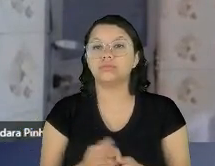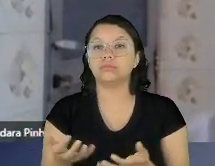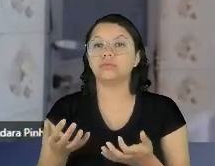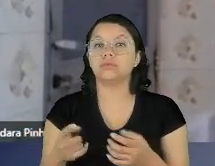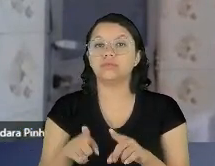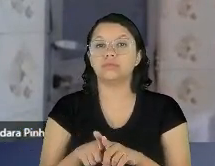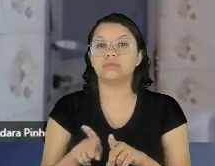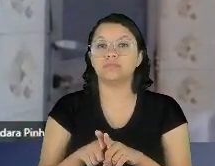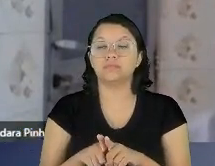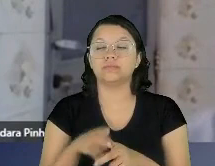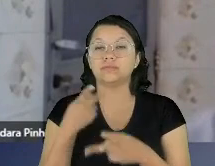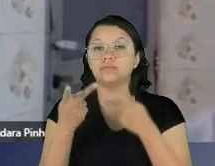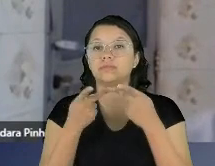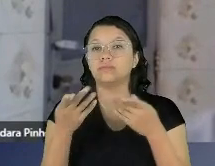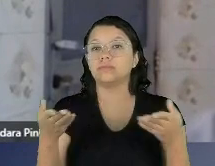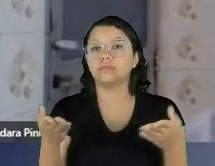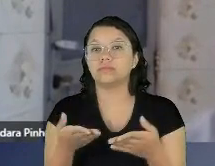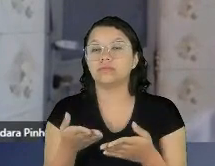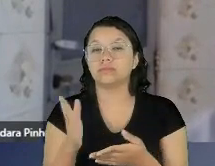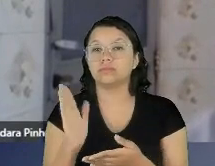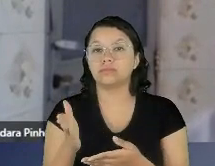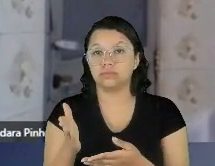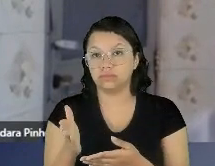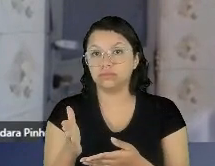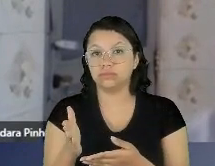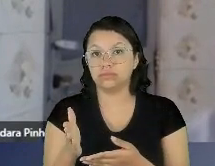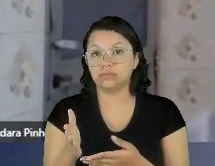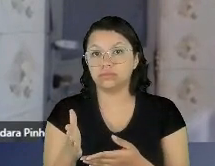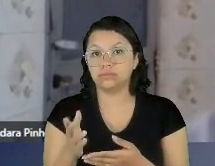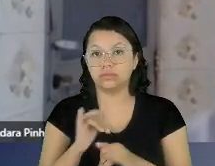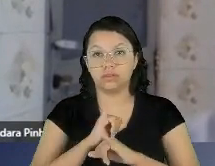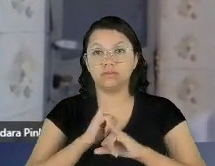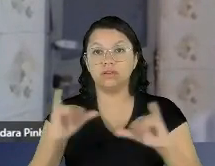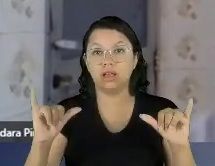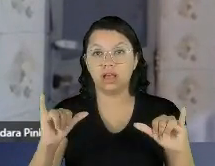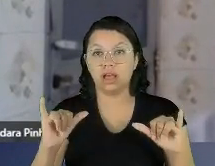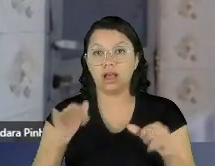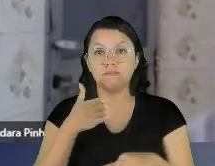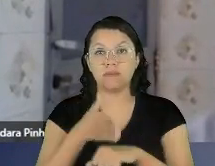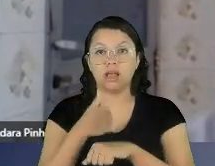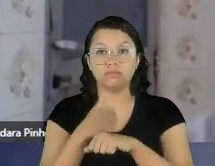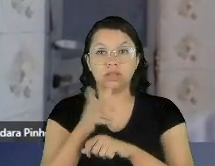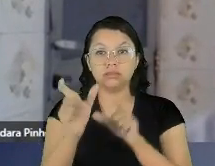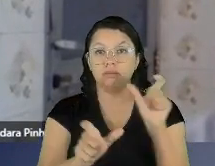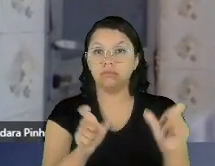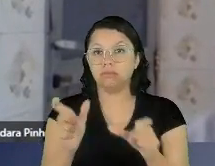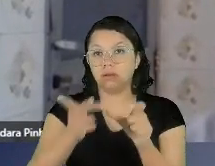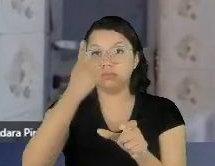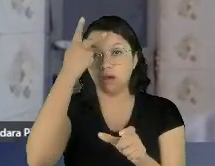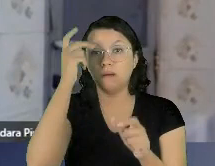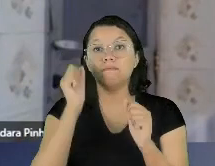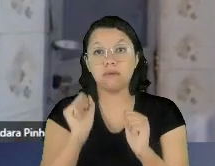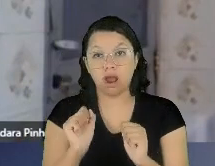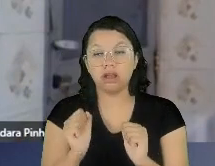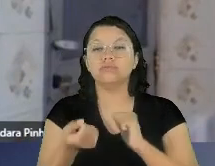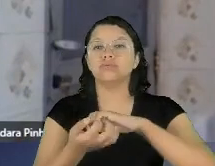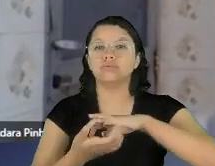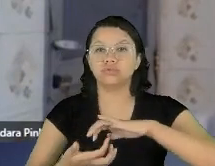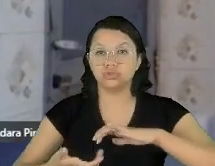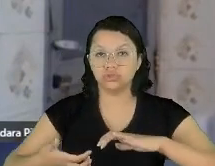deixar aqui já consignado que a participação das pessoas pode se dar por meio do chat, as perguntas estão sendo